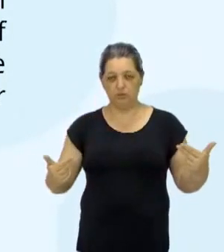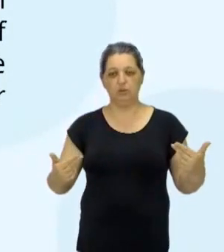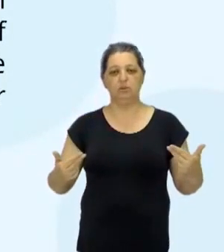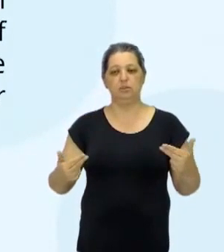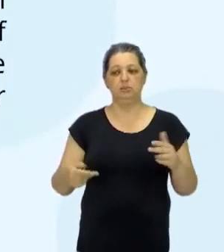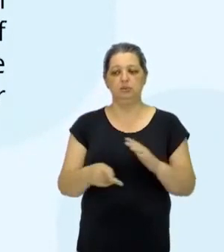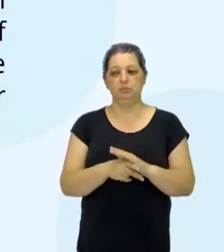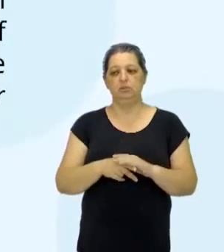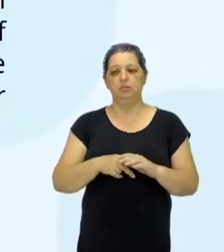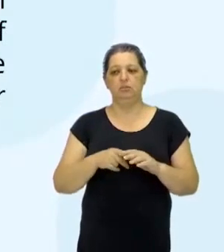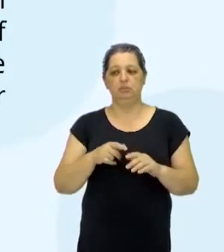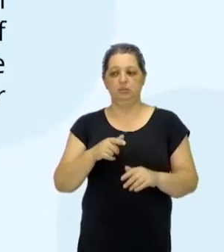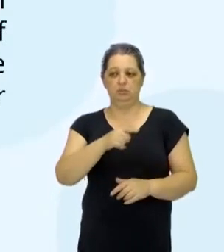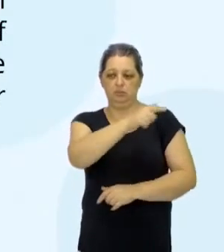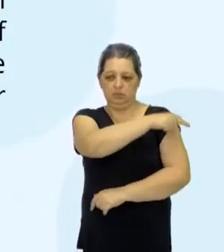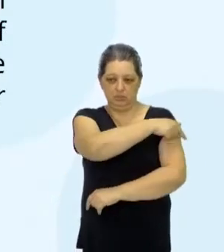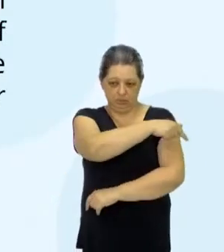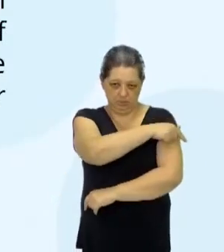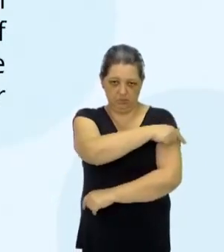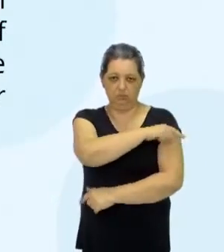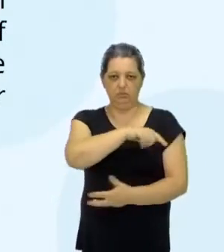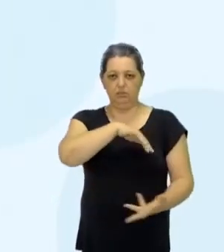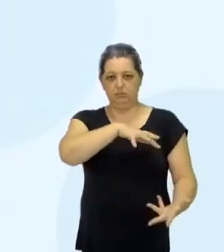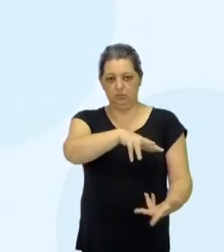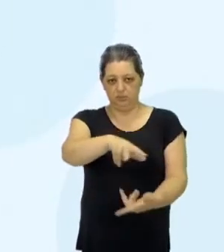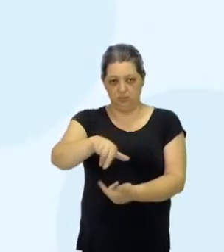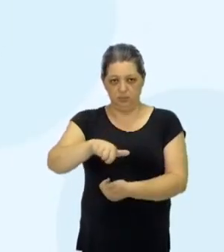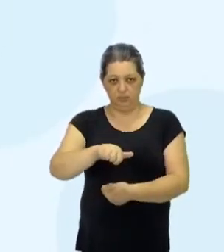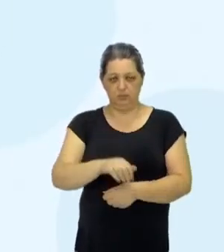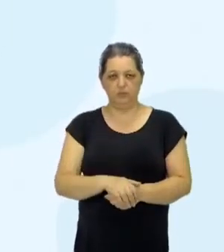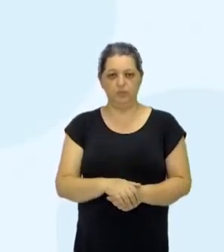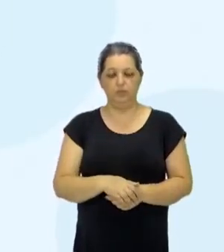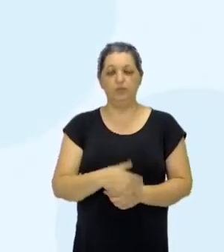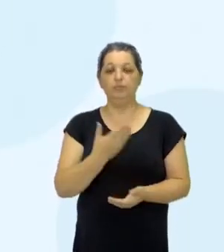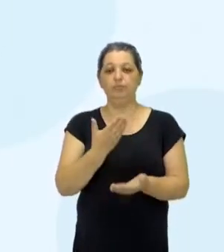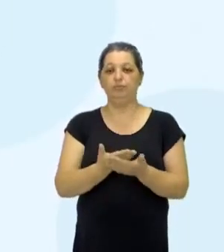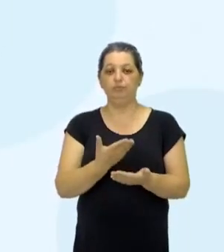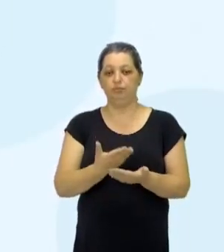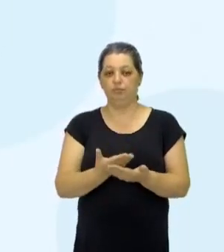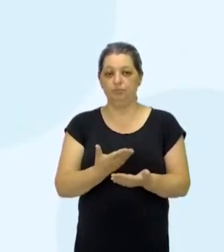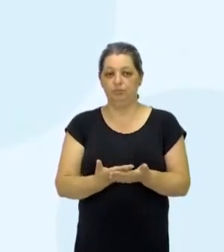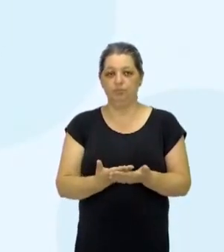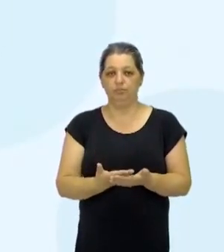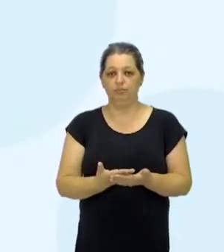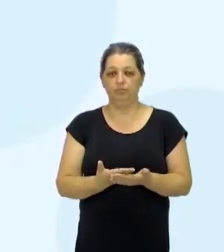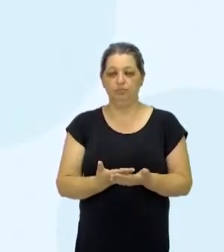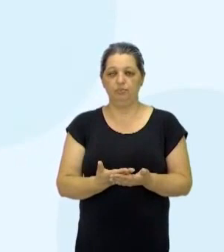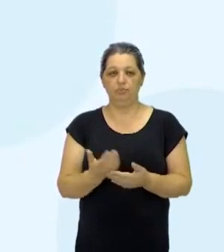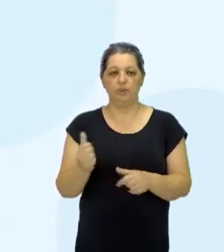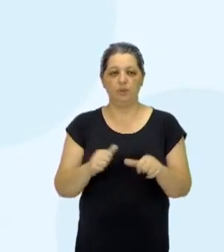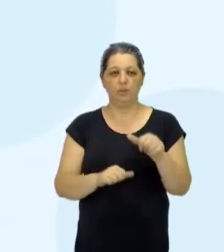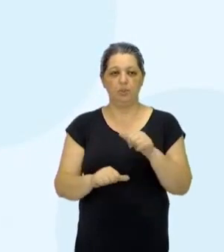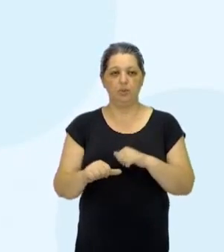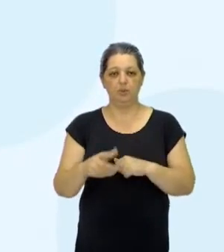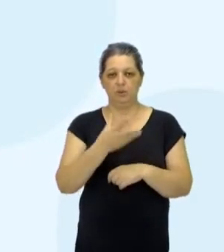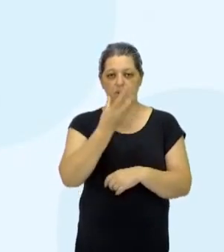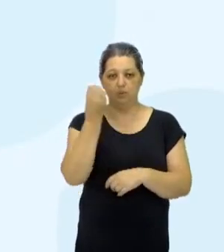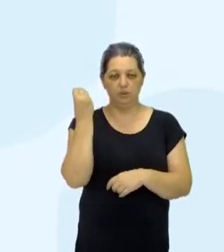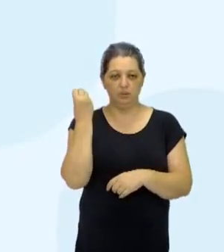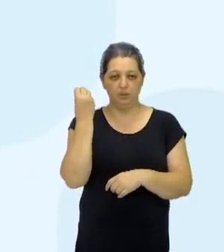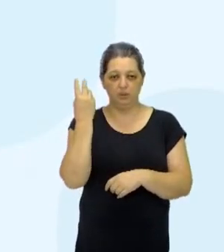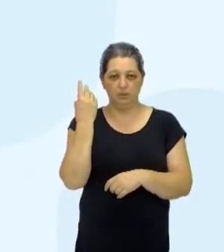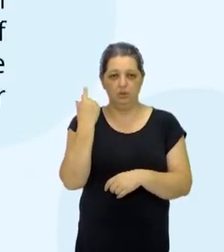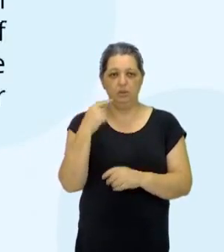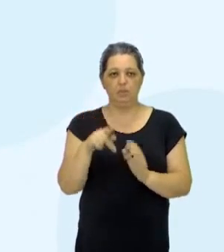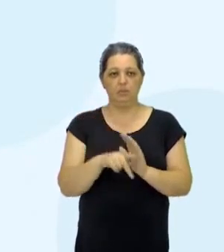several parts of the world. Então, nas aulas aí prévias, né, mudei aqui, esqueci de colocar a